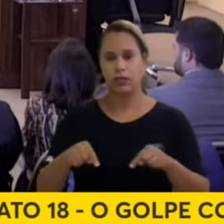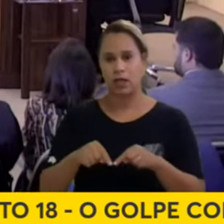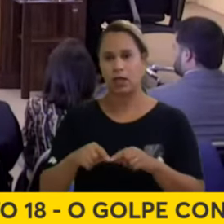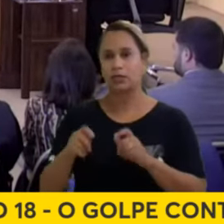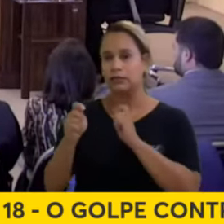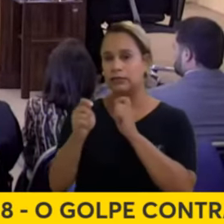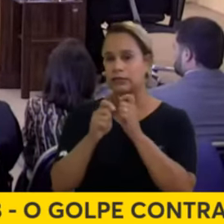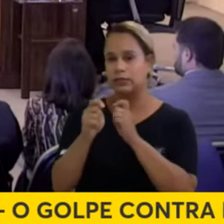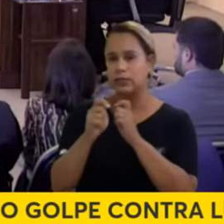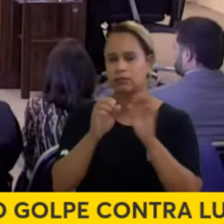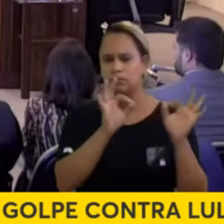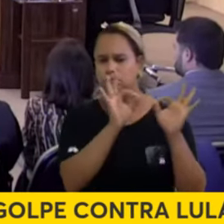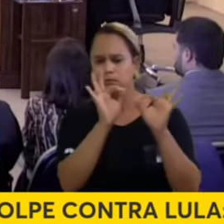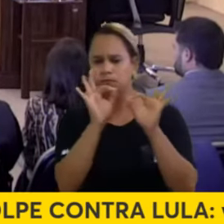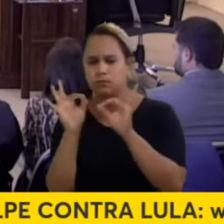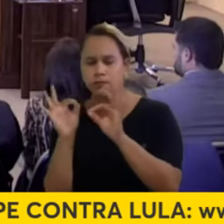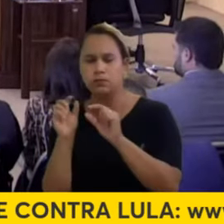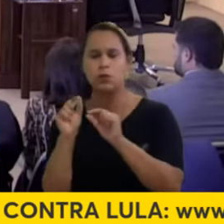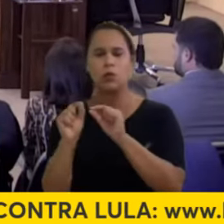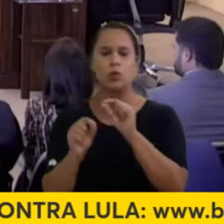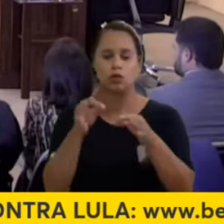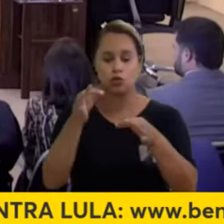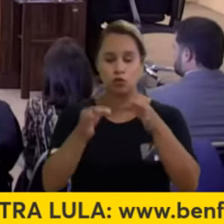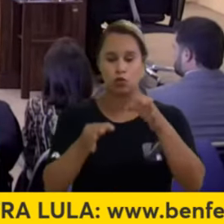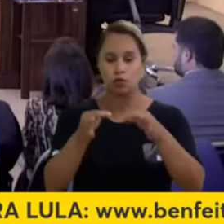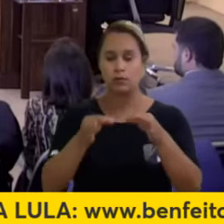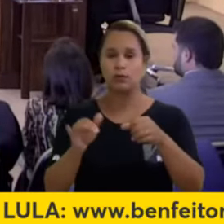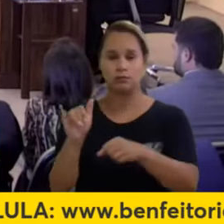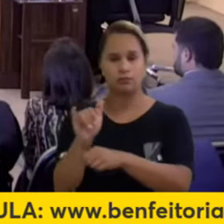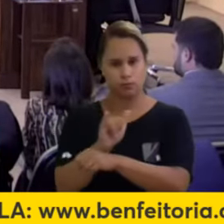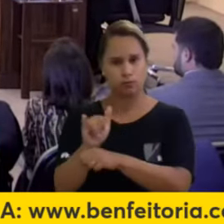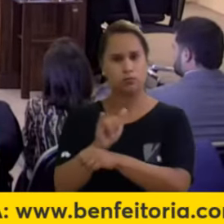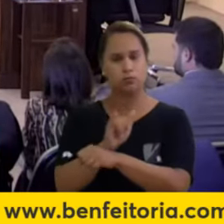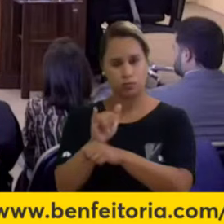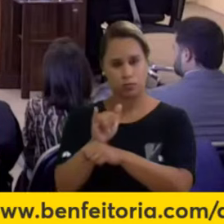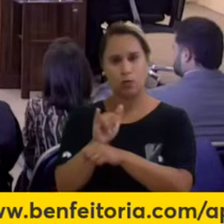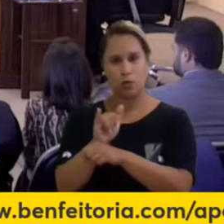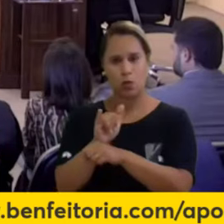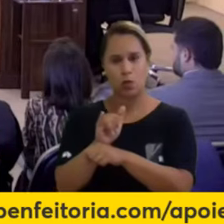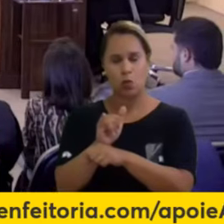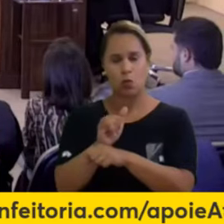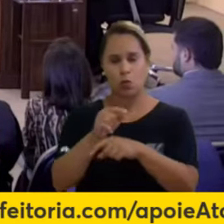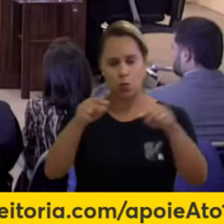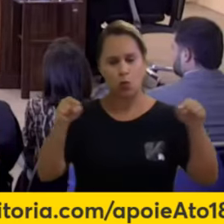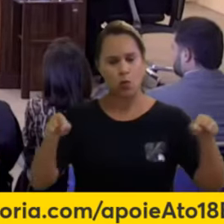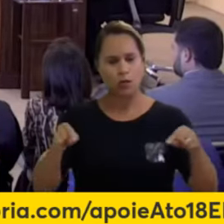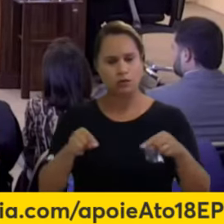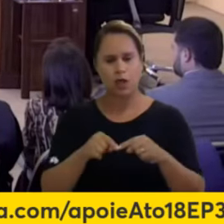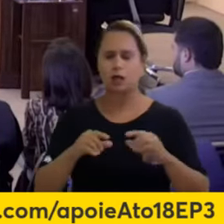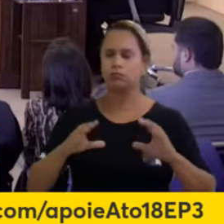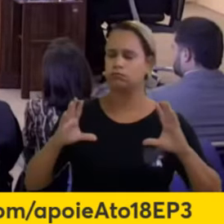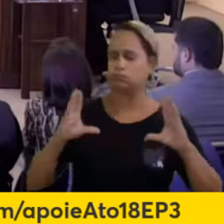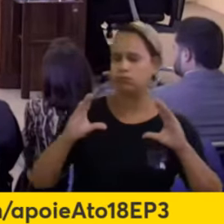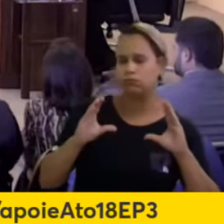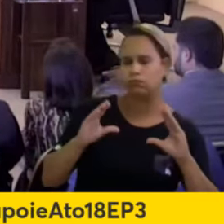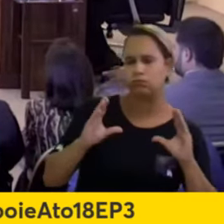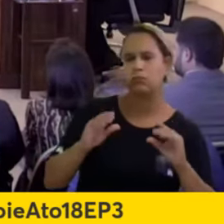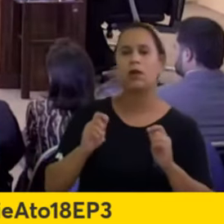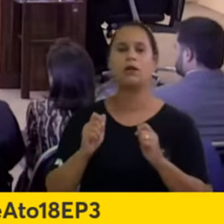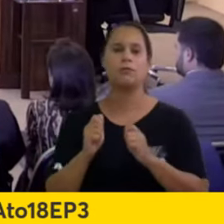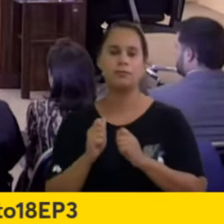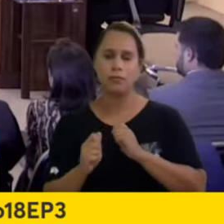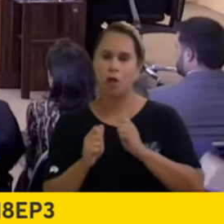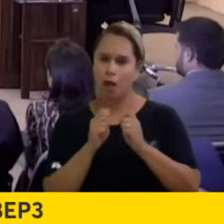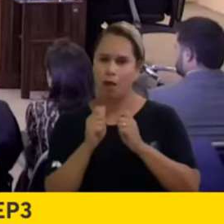acompanhar lá o o julgamento pelo YouTube um local confortável para a imprensa ficar